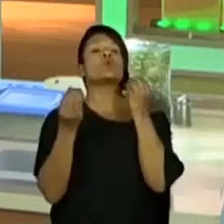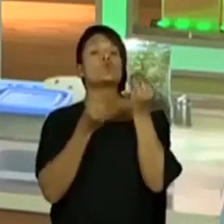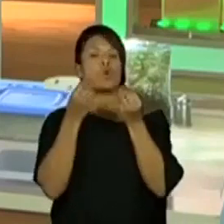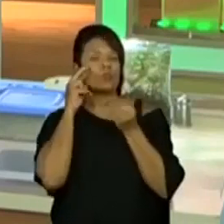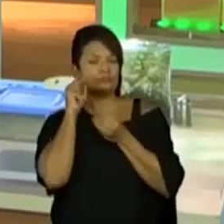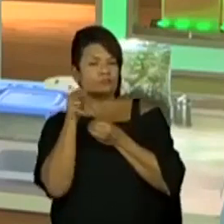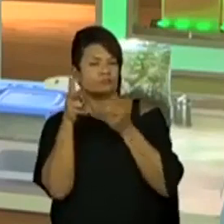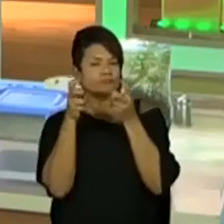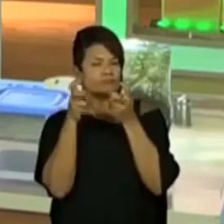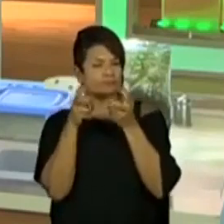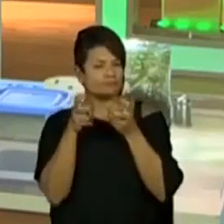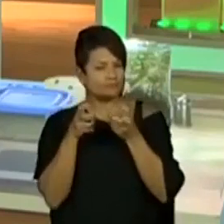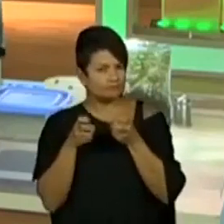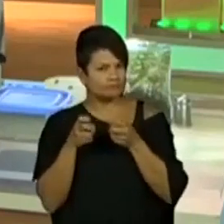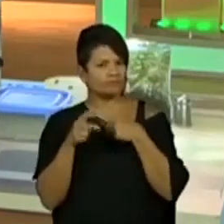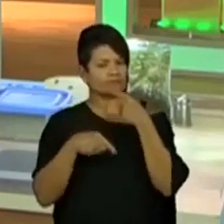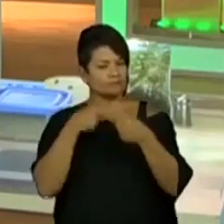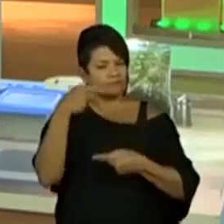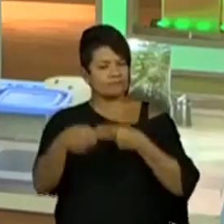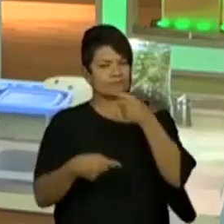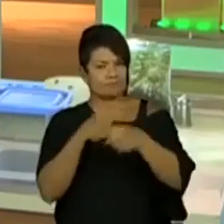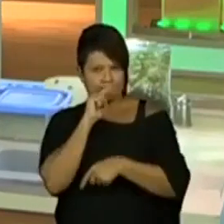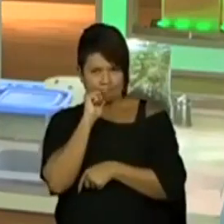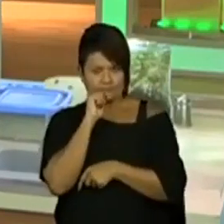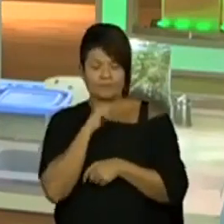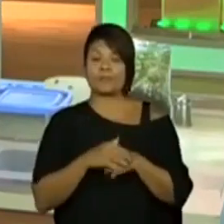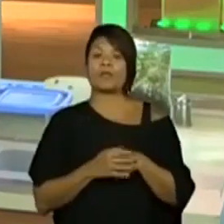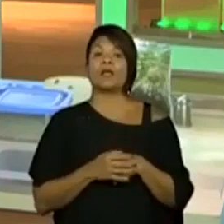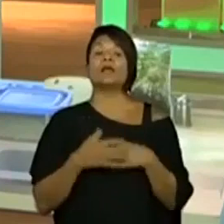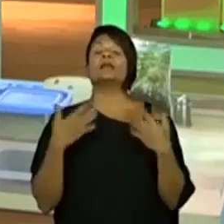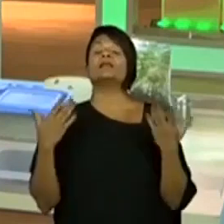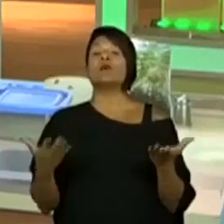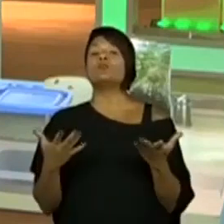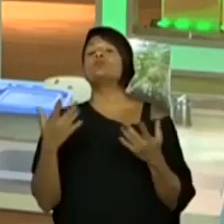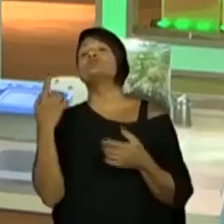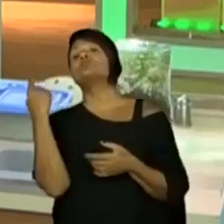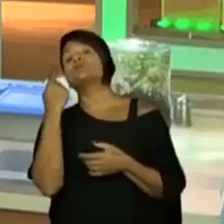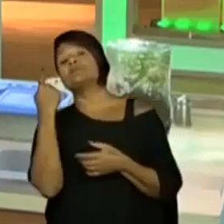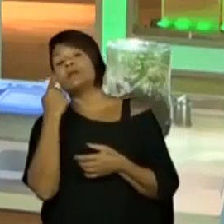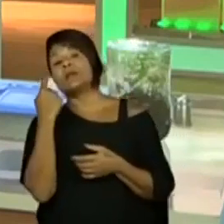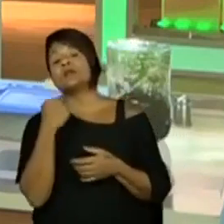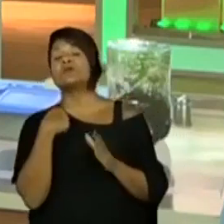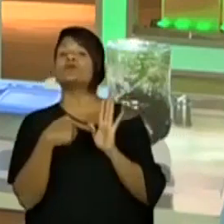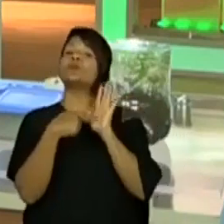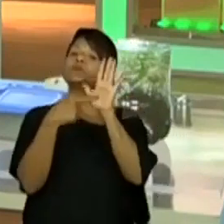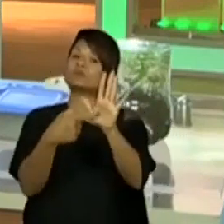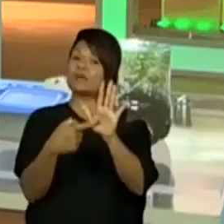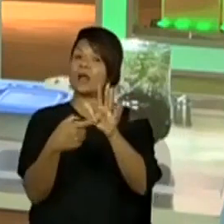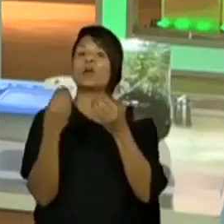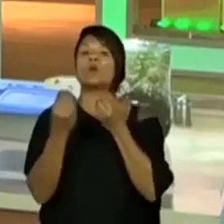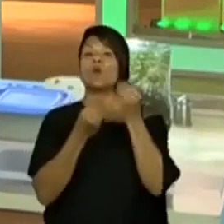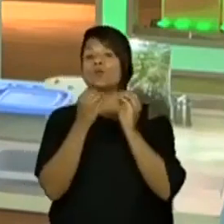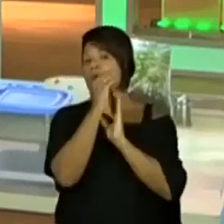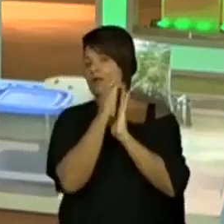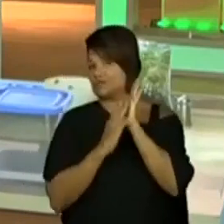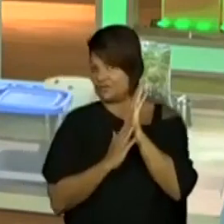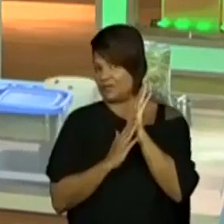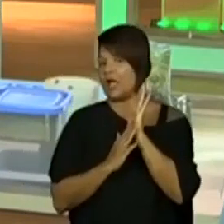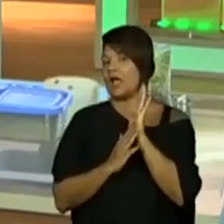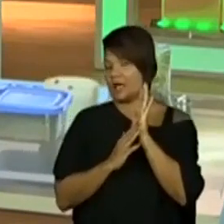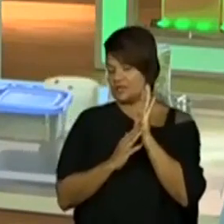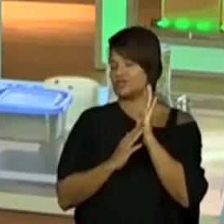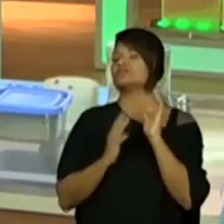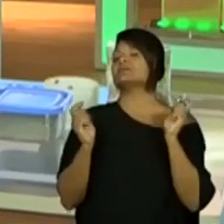água. Então, primeiro, eu vou te mostrar como que nós podemos montar essa atividade. Ela é